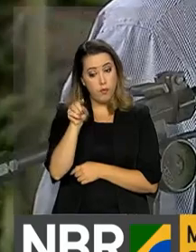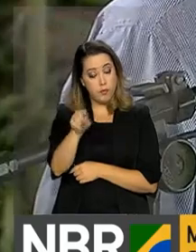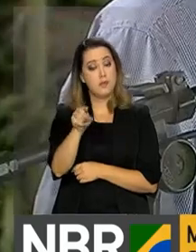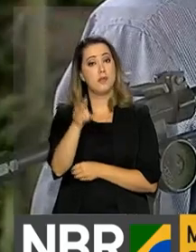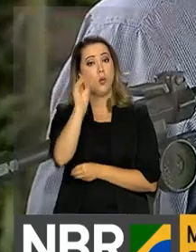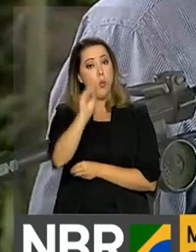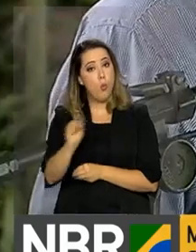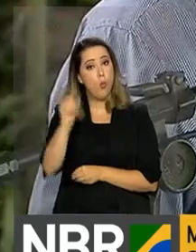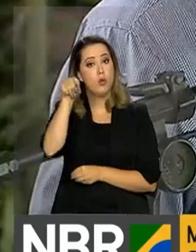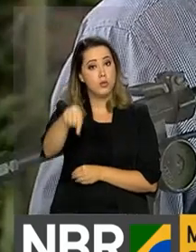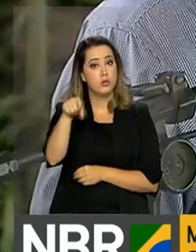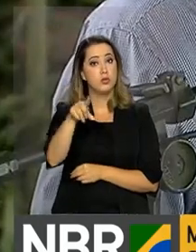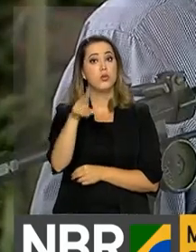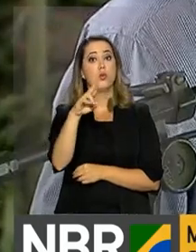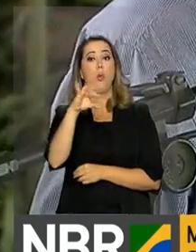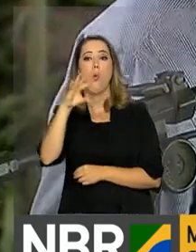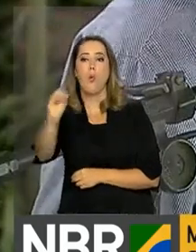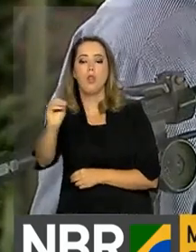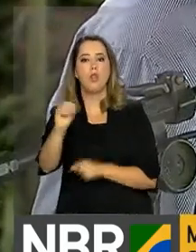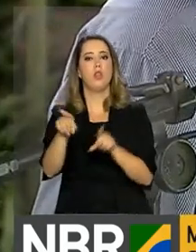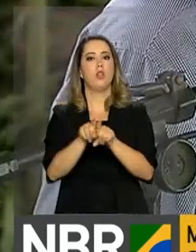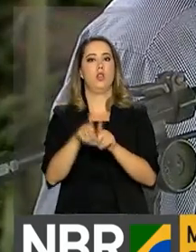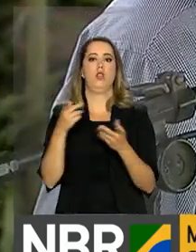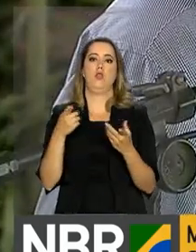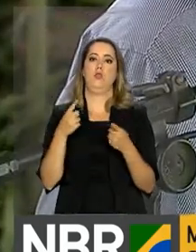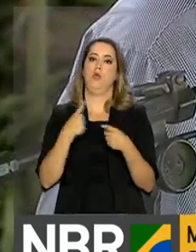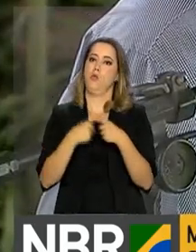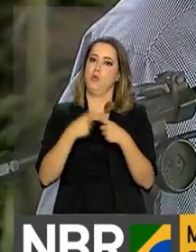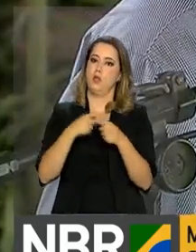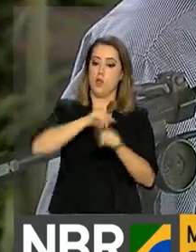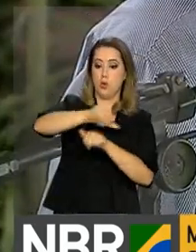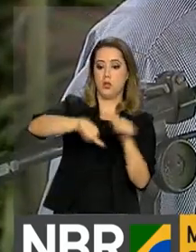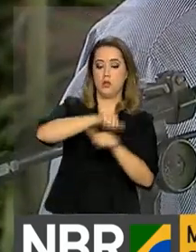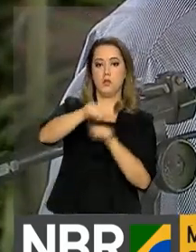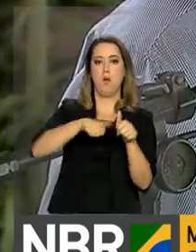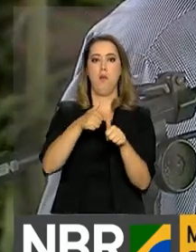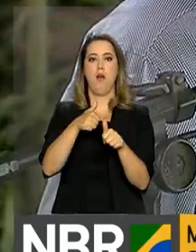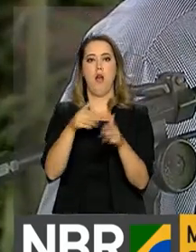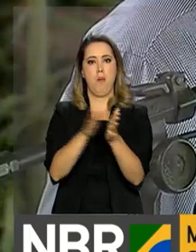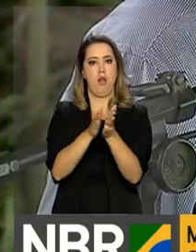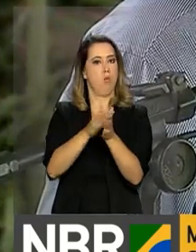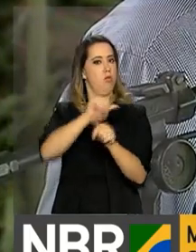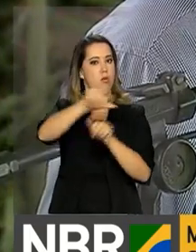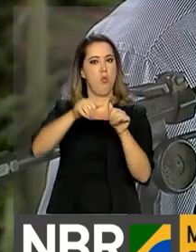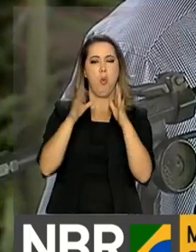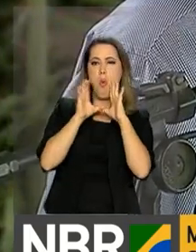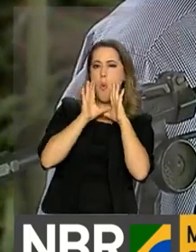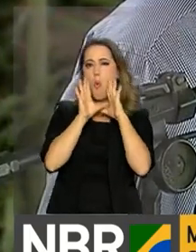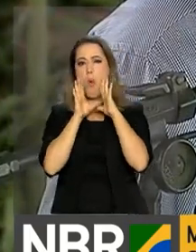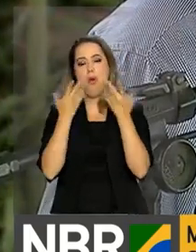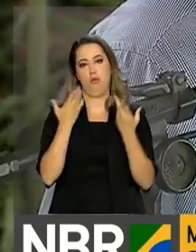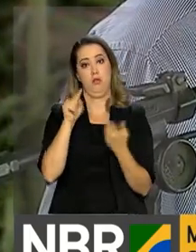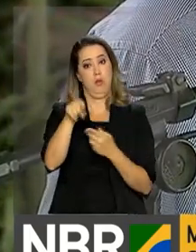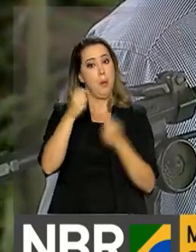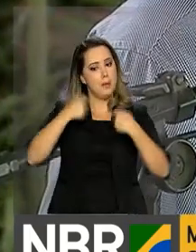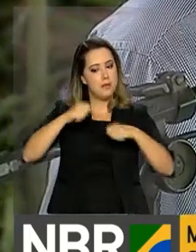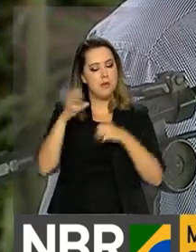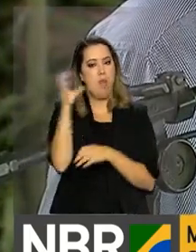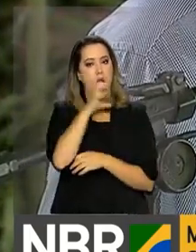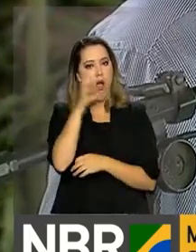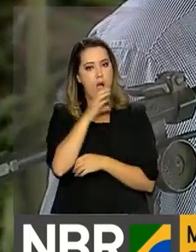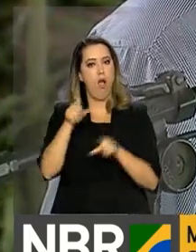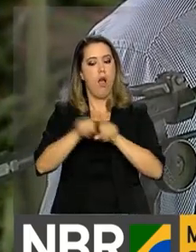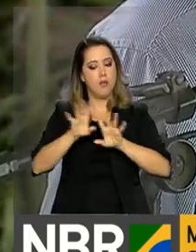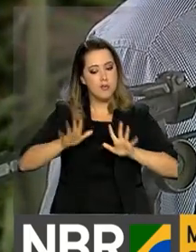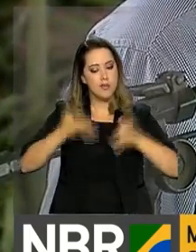Rio Taquari, porque senão os aplausos vão se converter em vaias. Então vamos providenciar isso